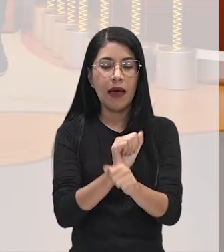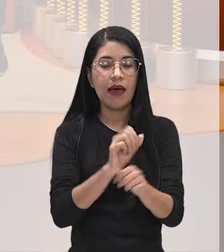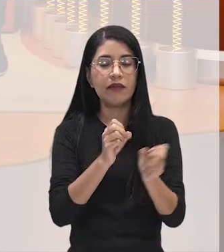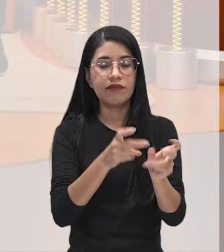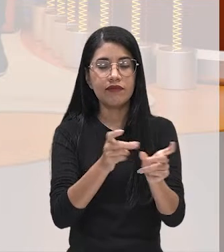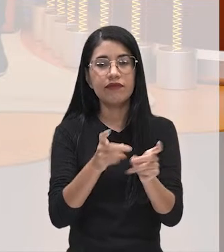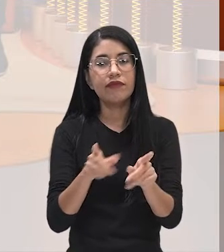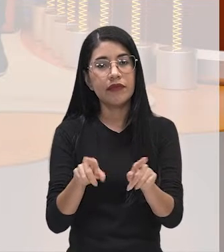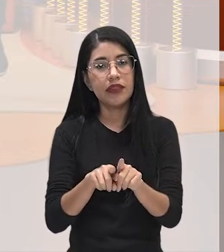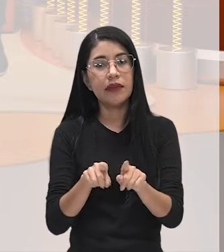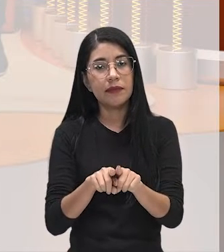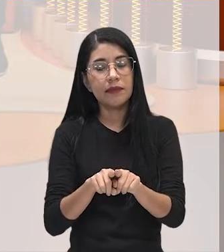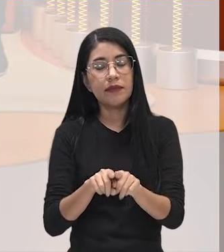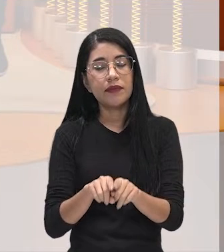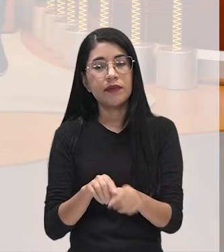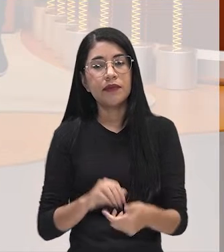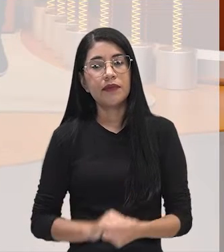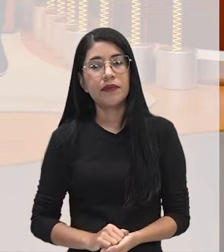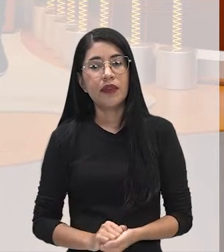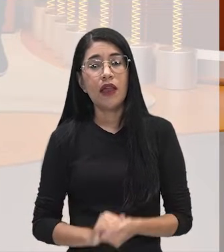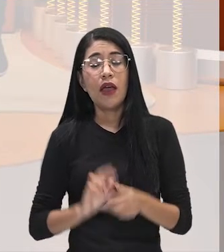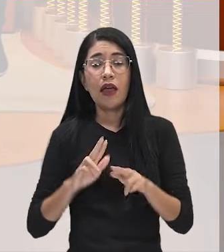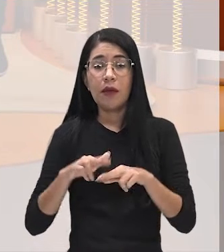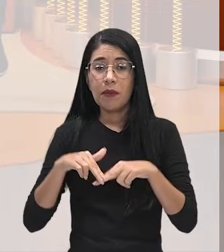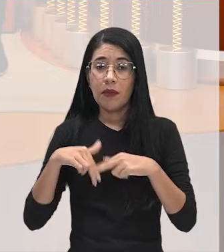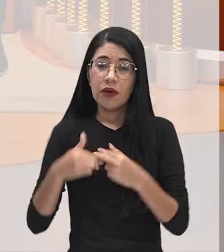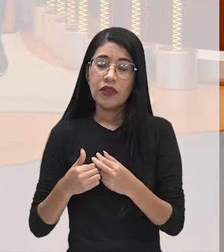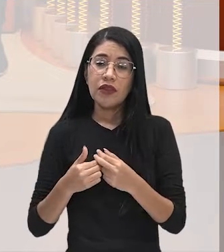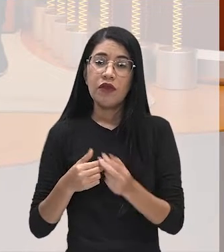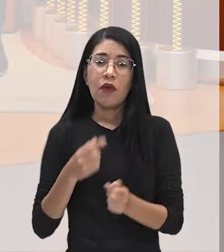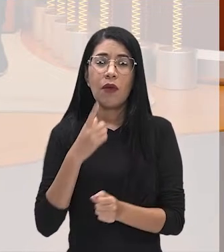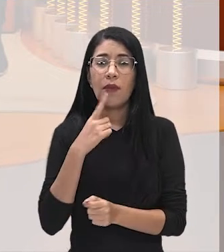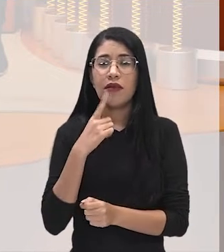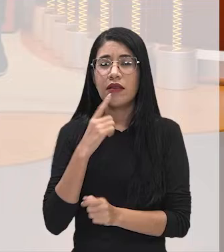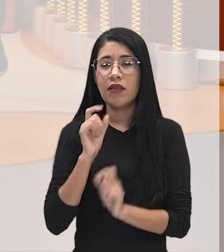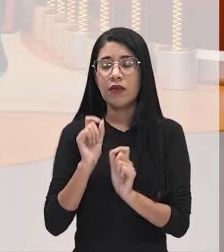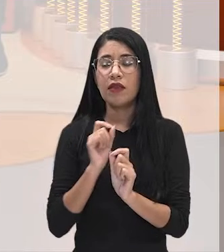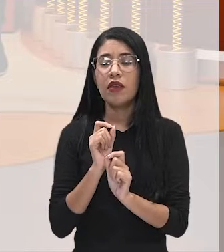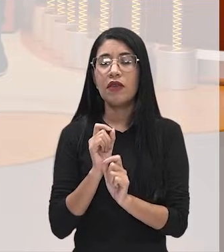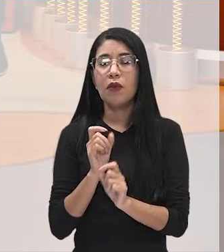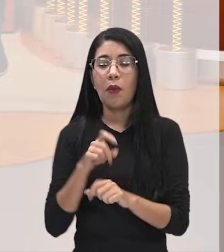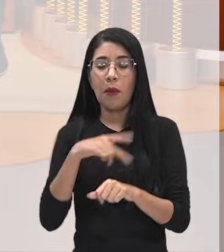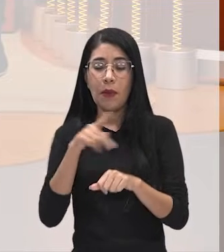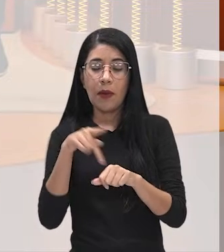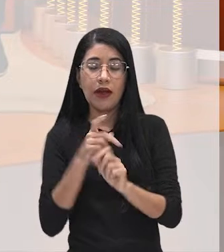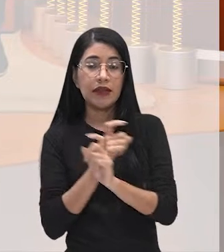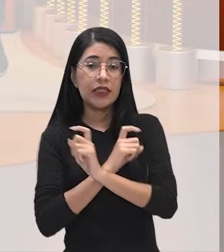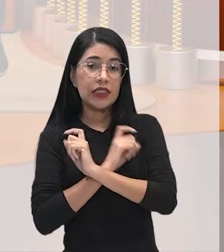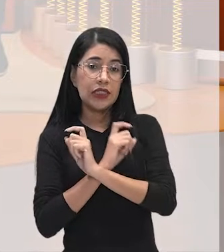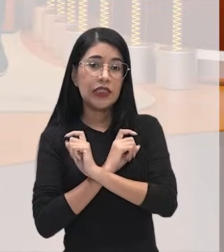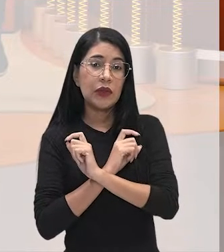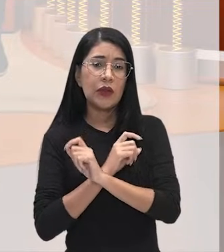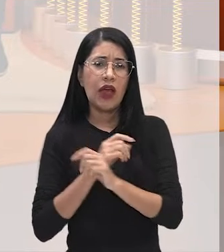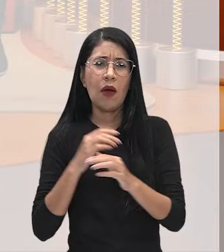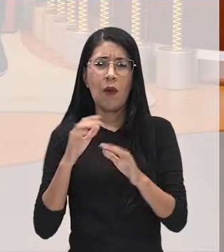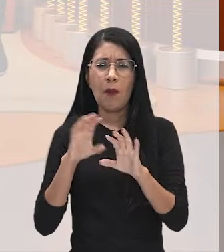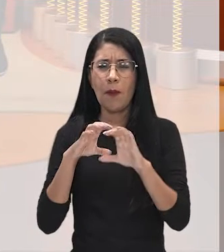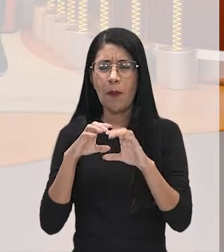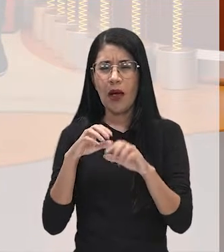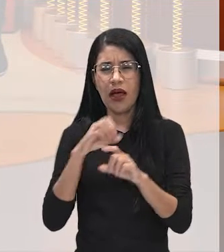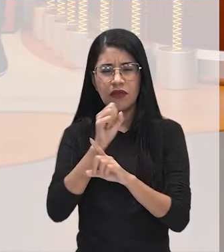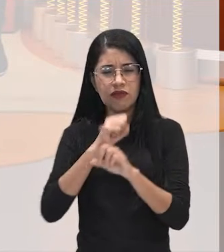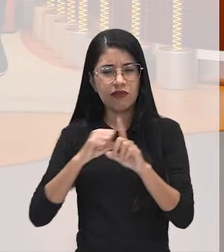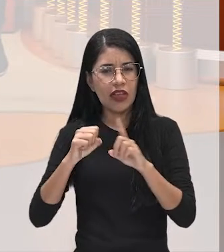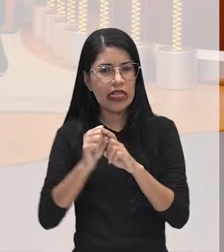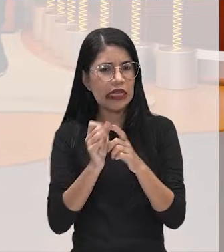que eu também, né, vou me aproximar, então, ali do Egito. Lembrando que o Egito é uma grande civilização. E